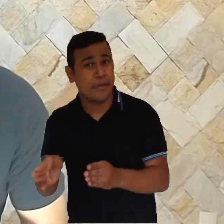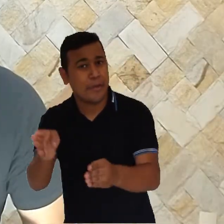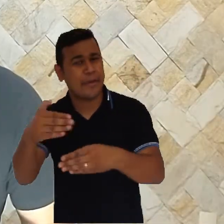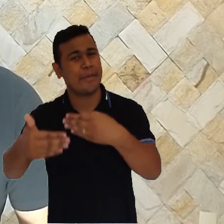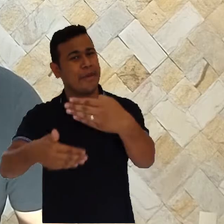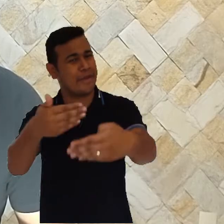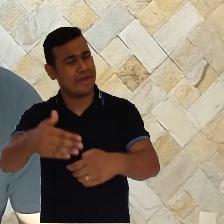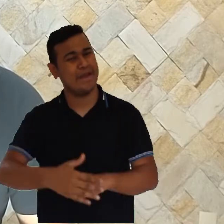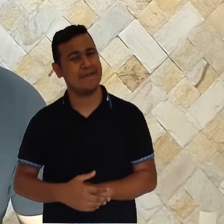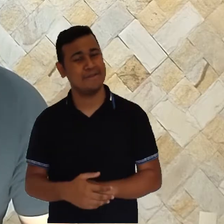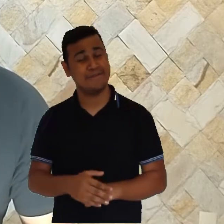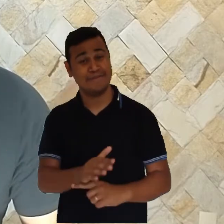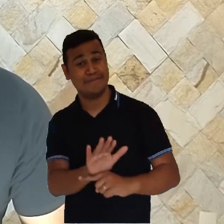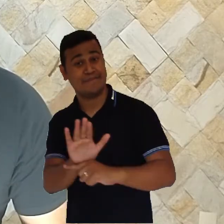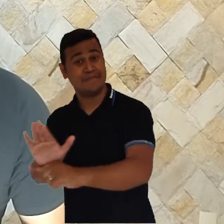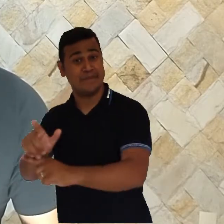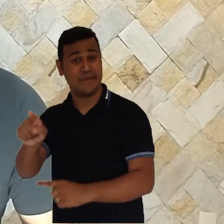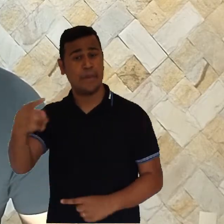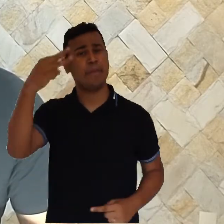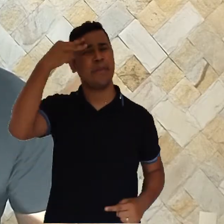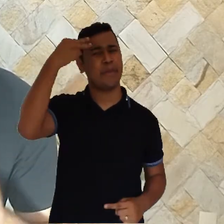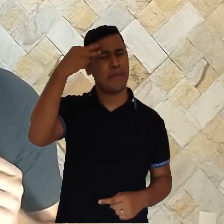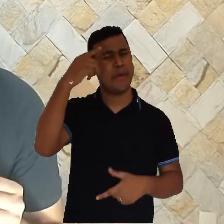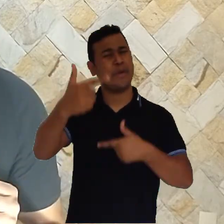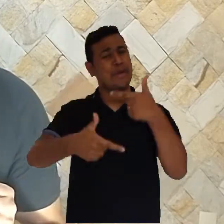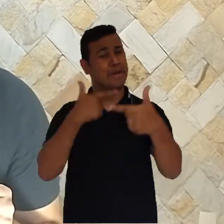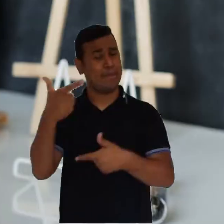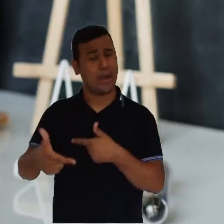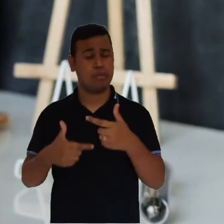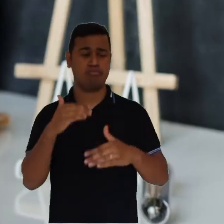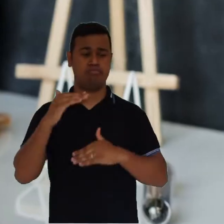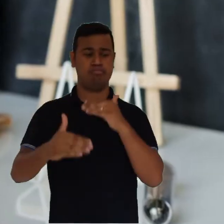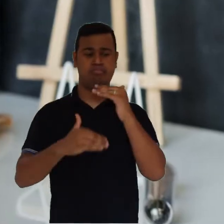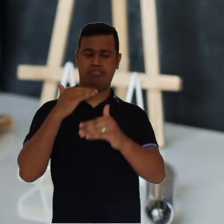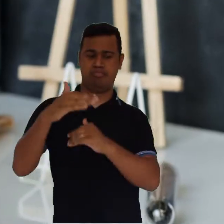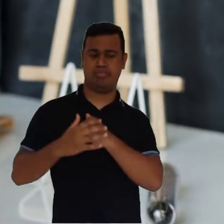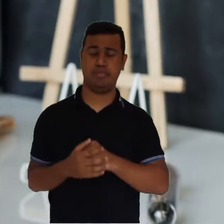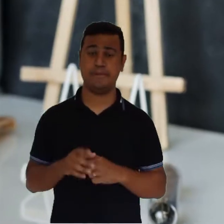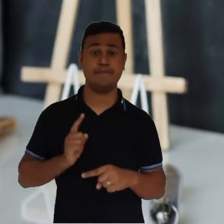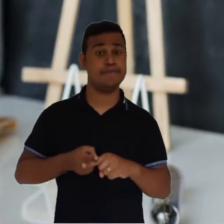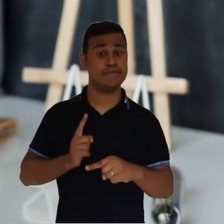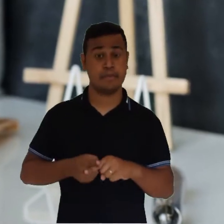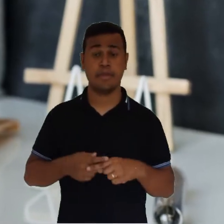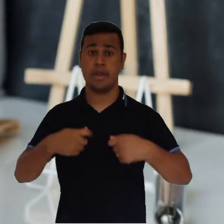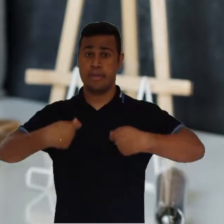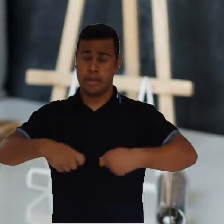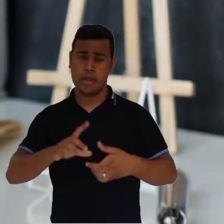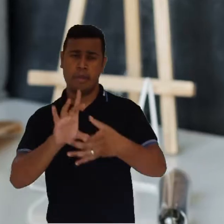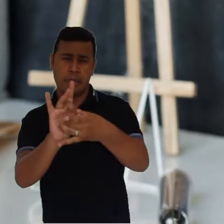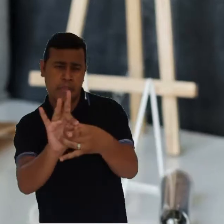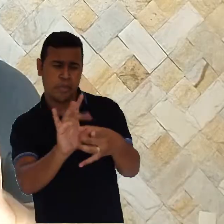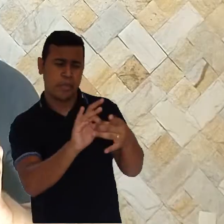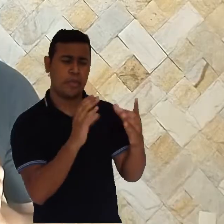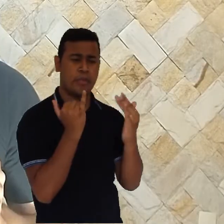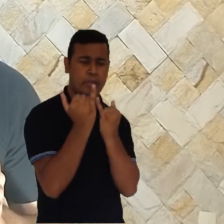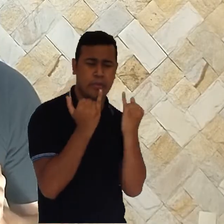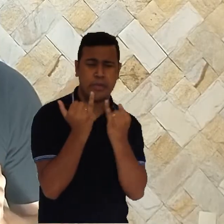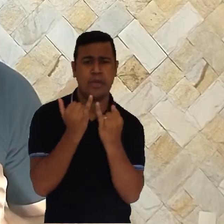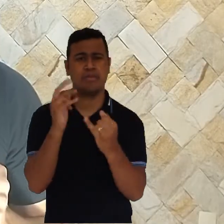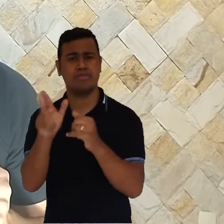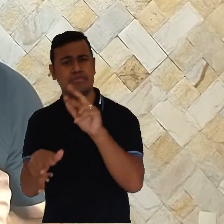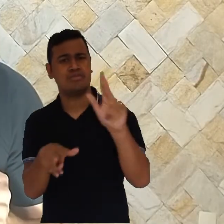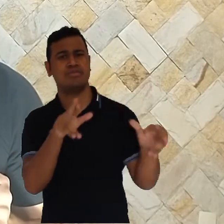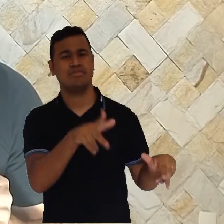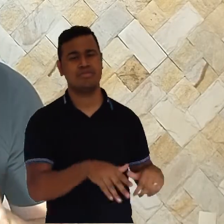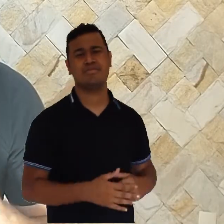que os ajudarão a estimular a memória de trabalho, pois a todo tempo eles precisarão associar diferentes informações. Dar